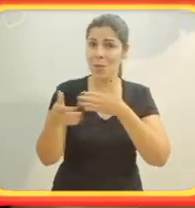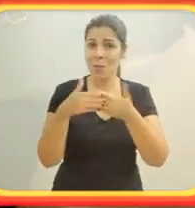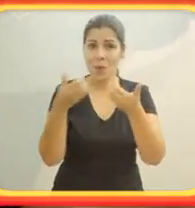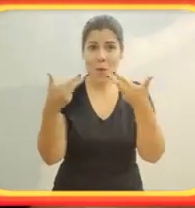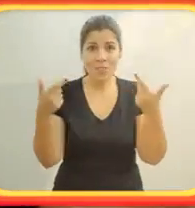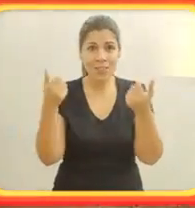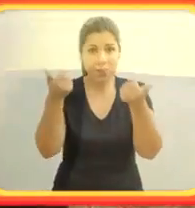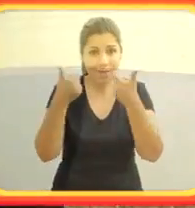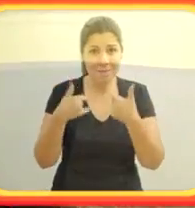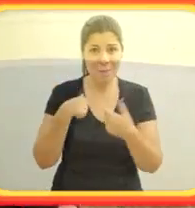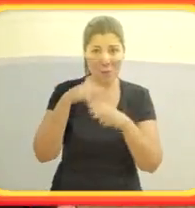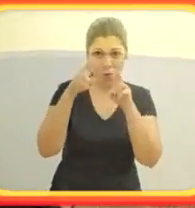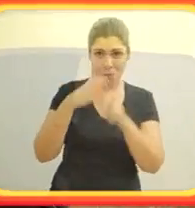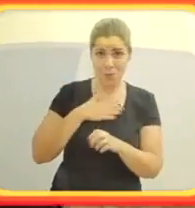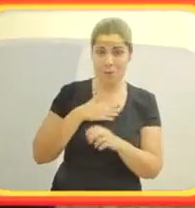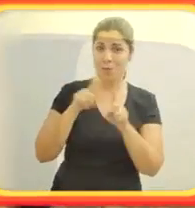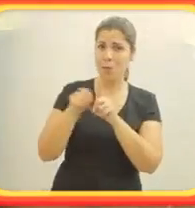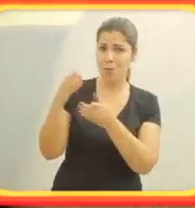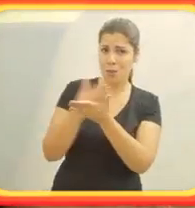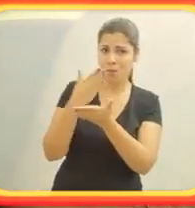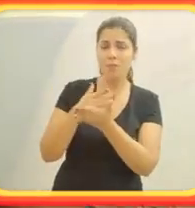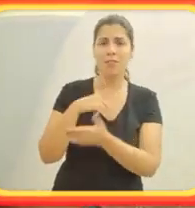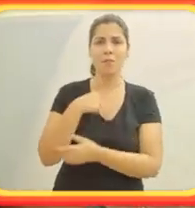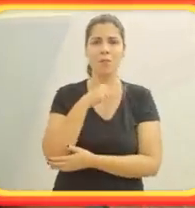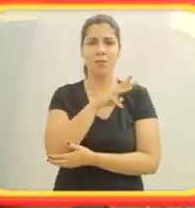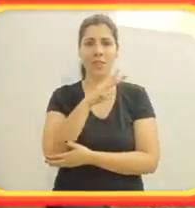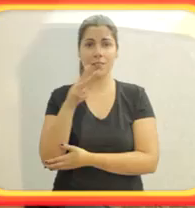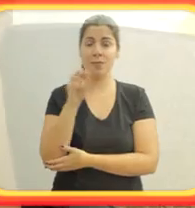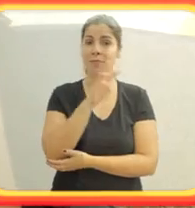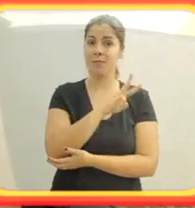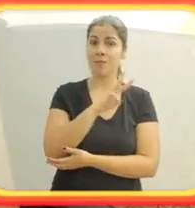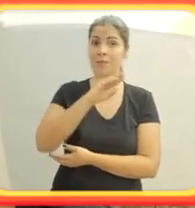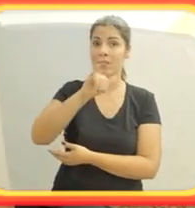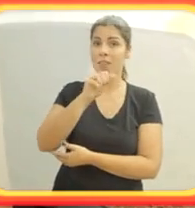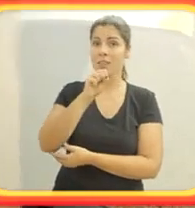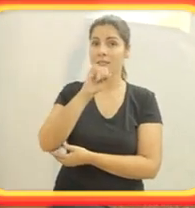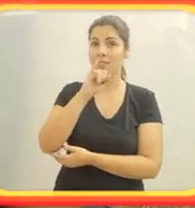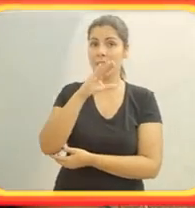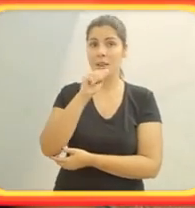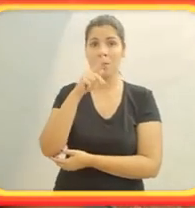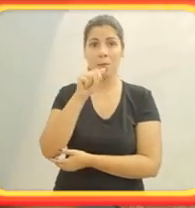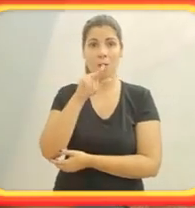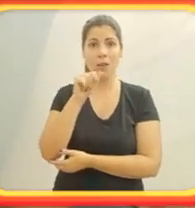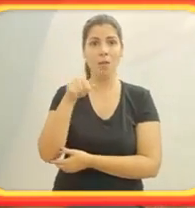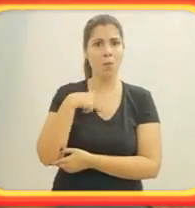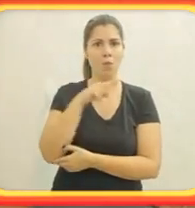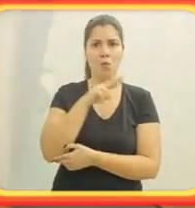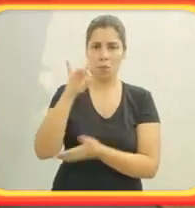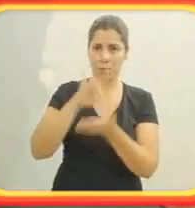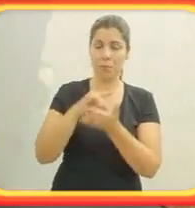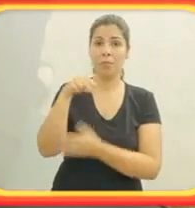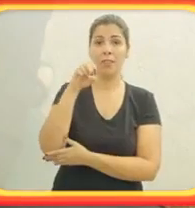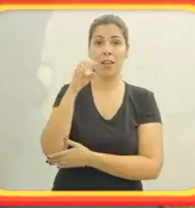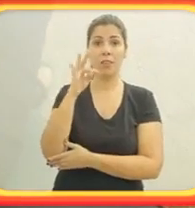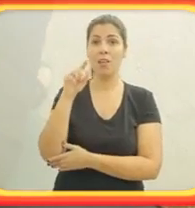Para quem quiser qualquer informação sobre mim ou sobre o livro, tem no meu site, que é